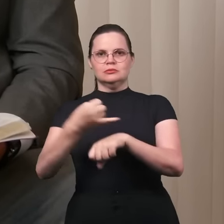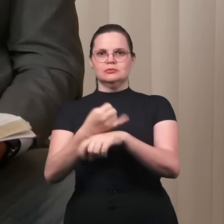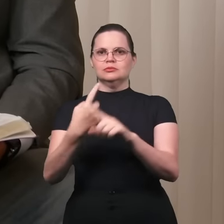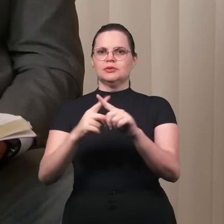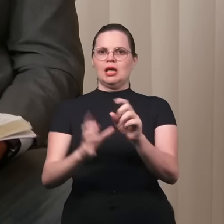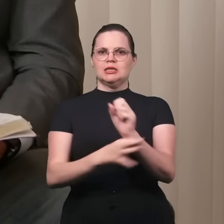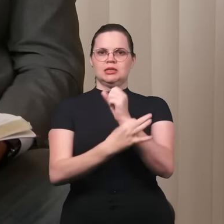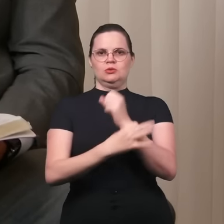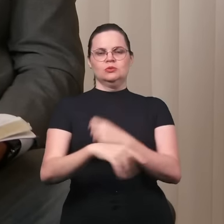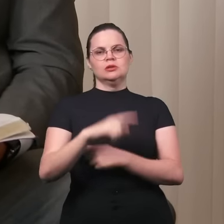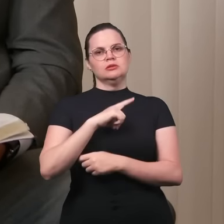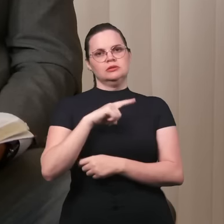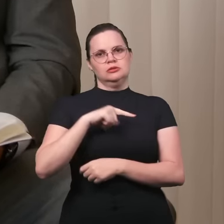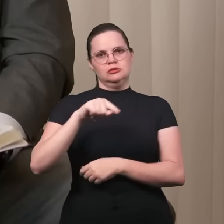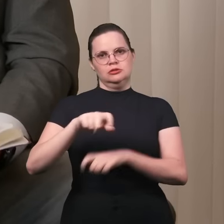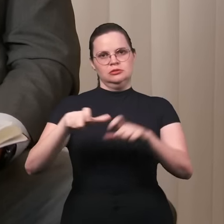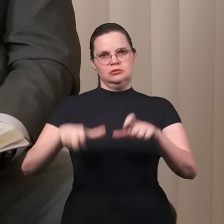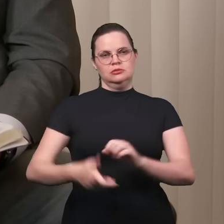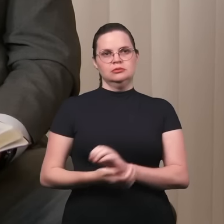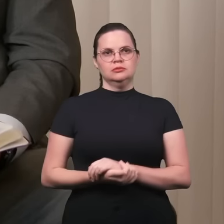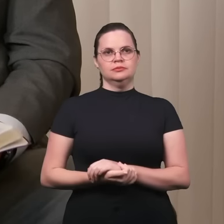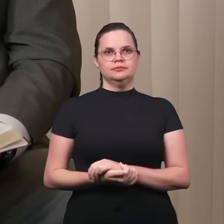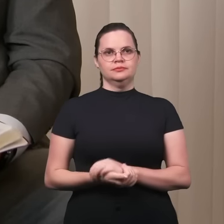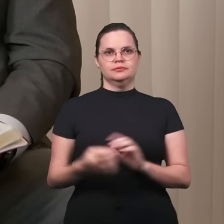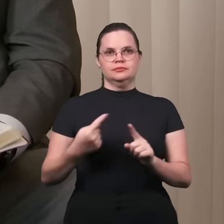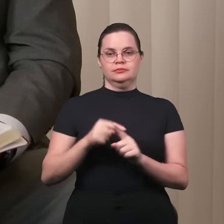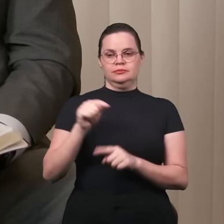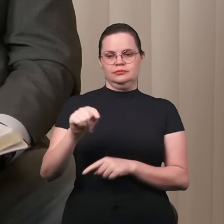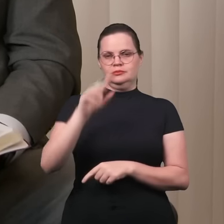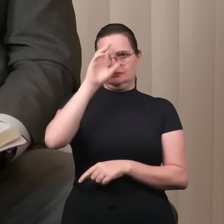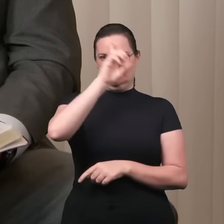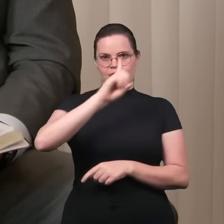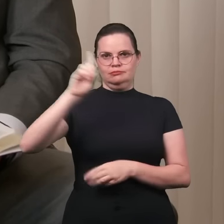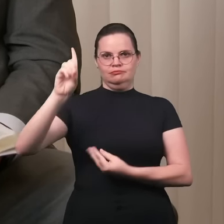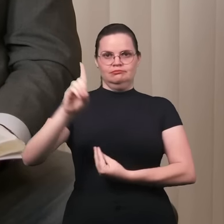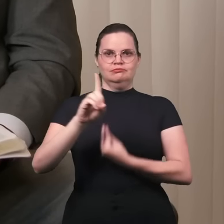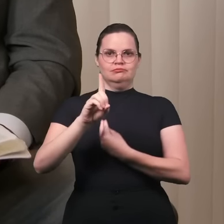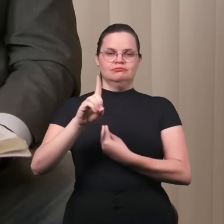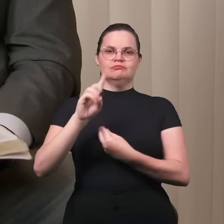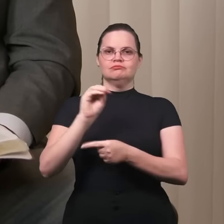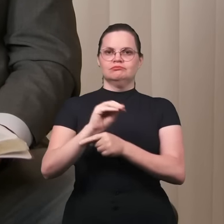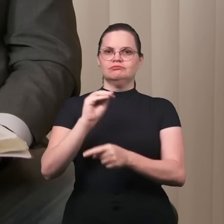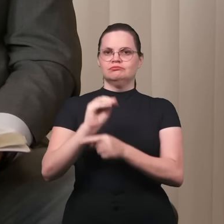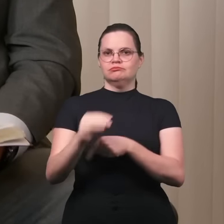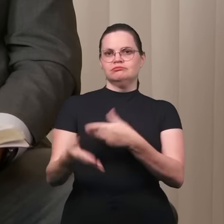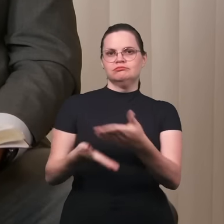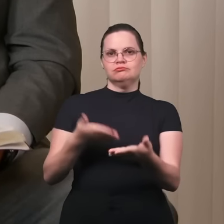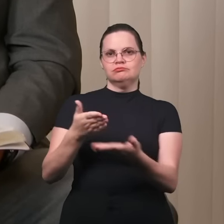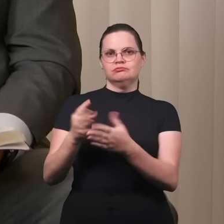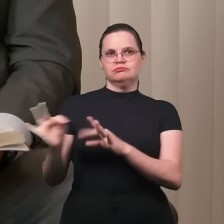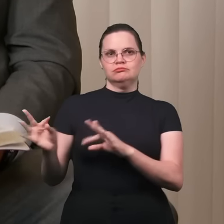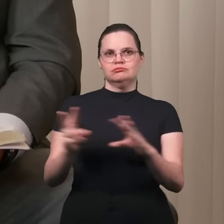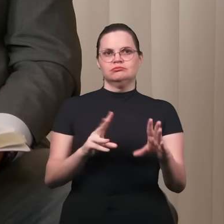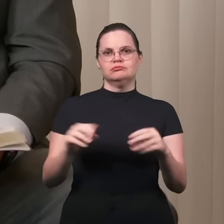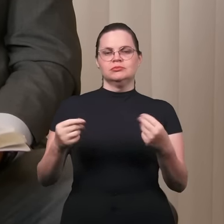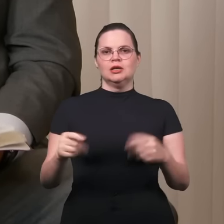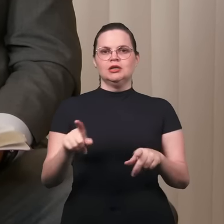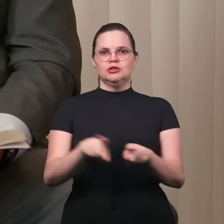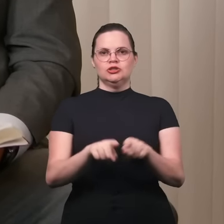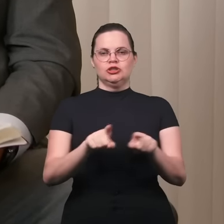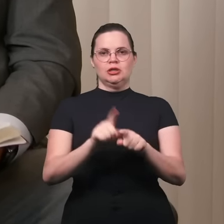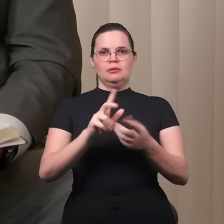tamanha segurança, né? Porque ali havia a presença do grande rei, né? Ali havia a presença dos sentinelas,